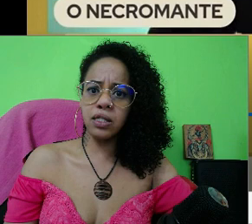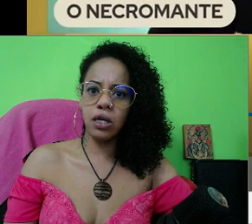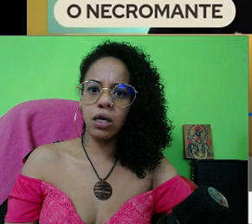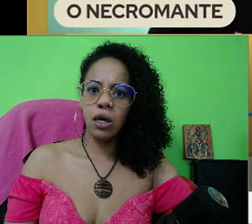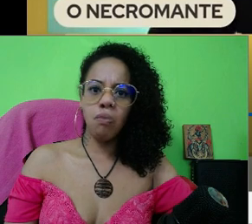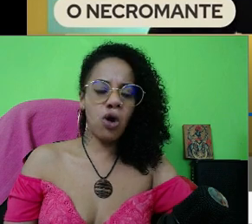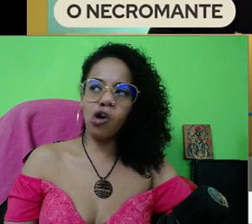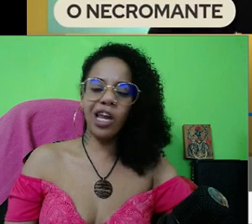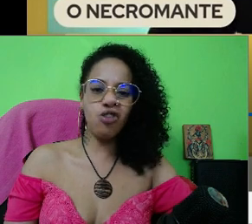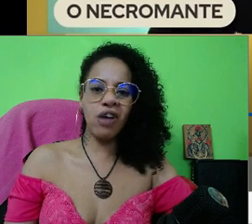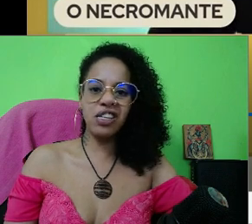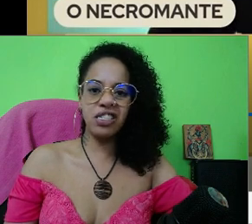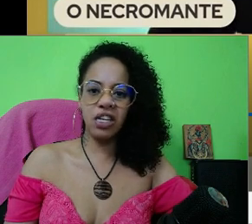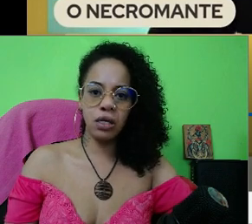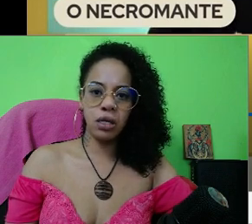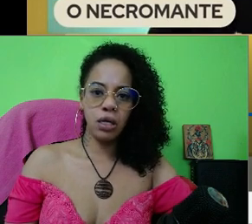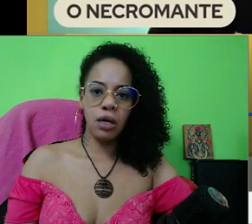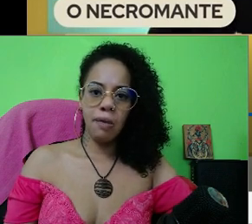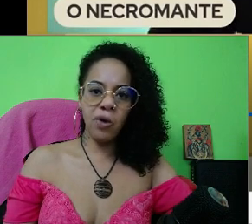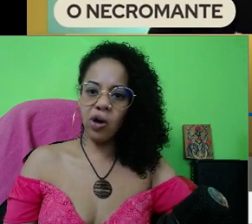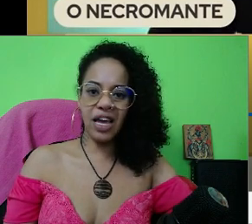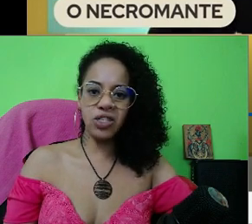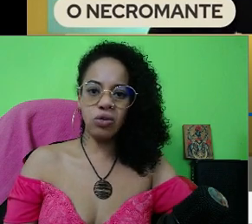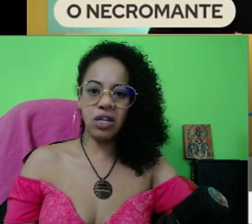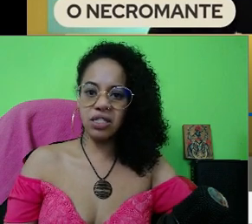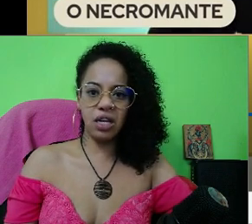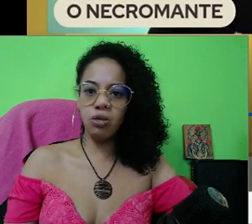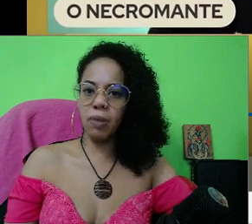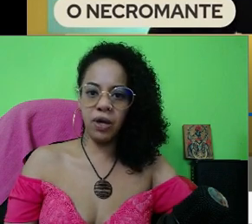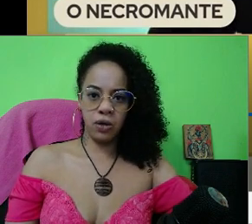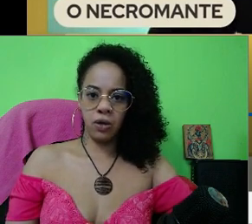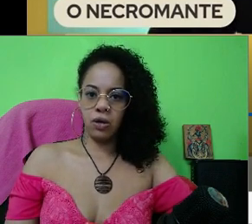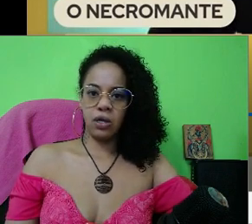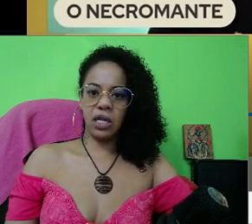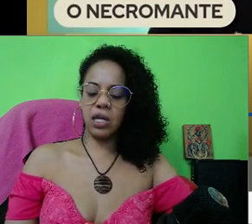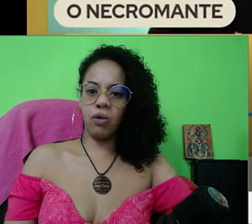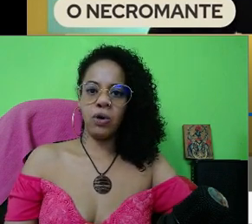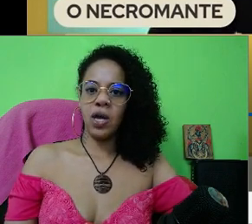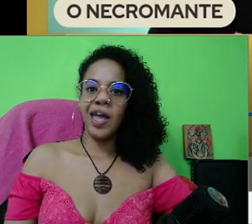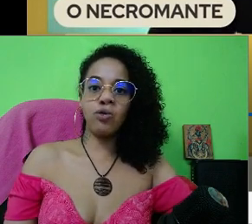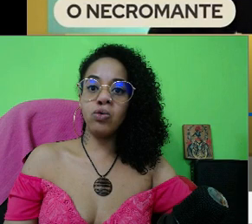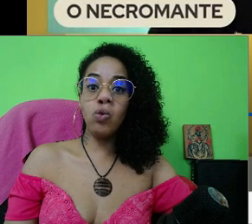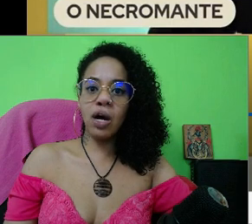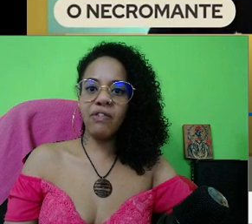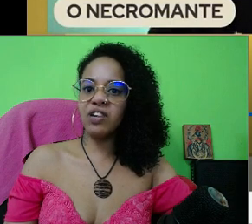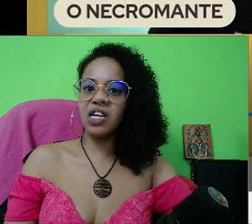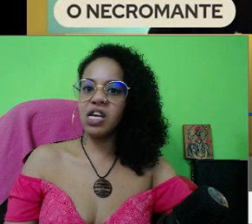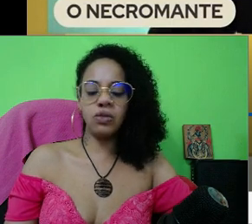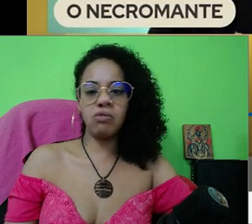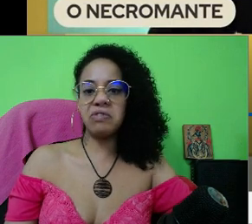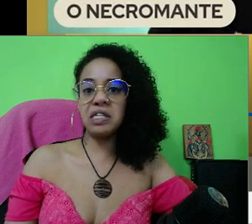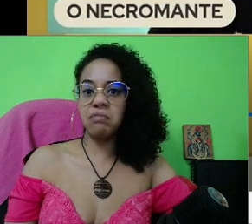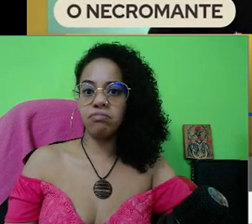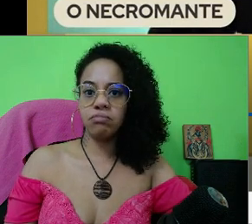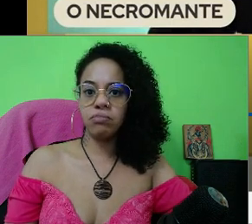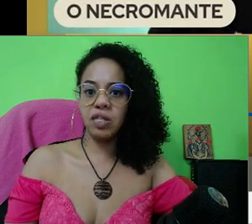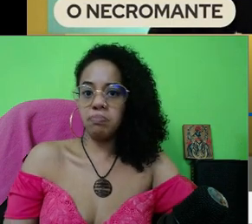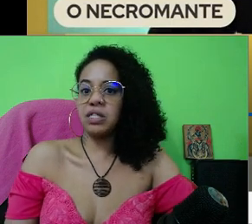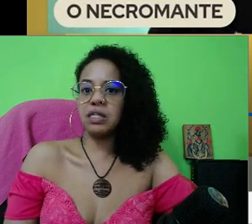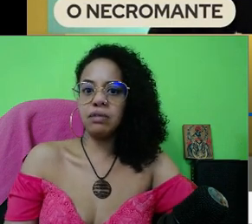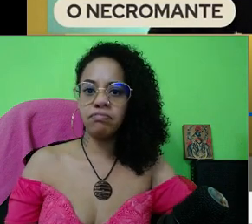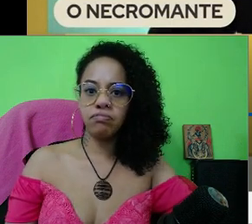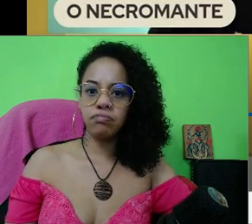o meu rolê é esse meu rolê não é assim meu rolê é escurecido bebê entendeu Eu nunca faria isso com você